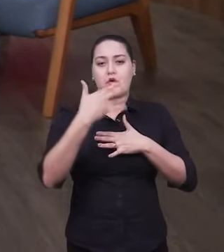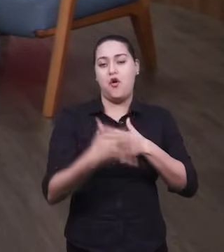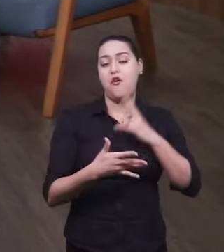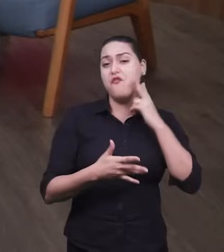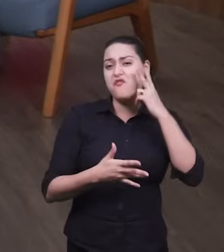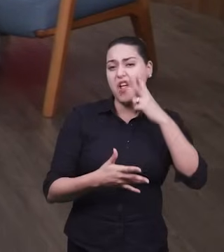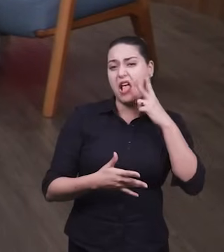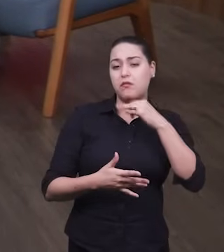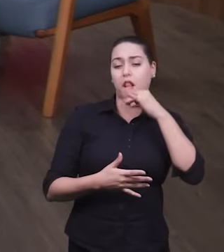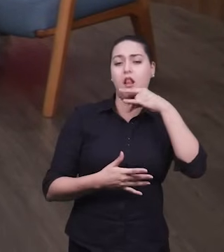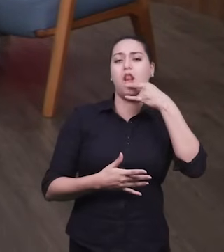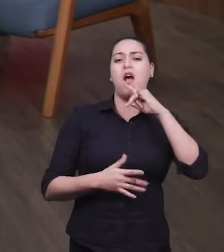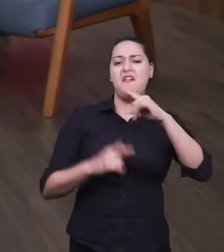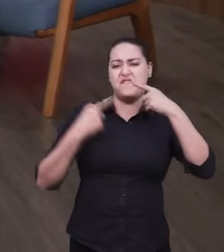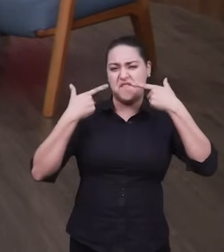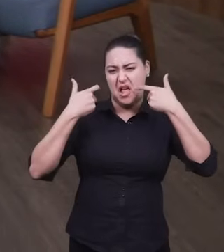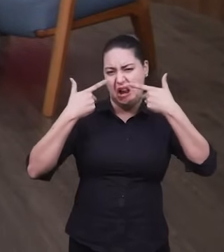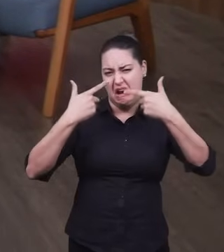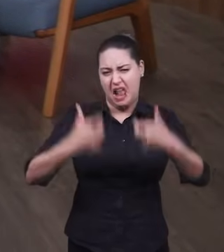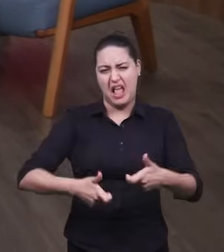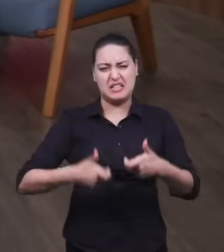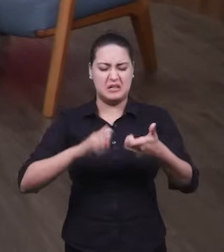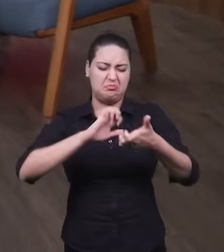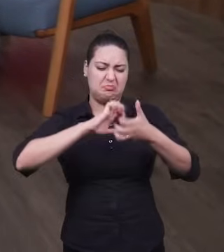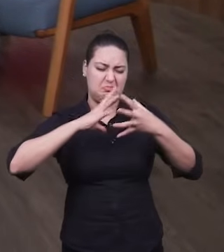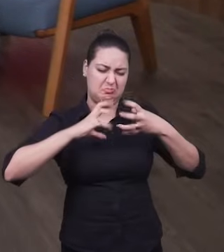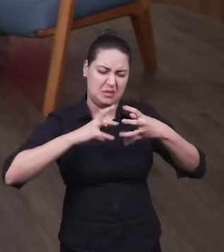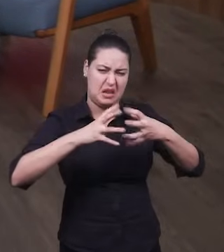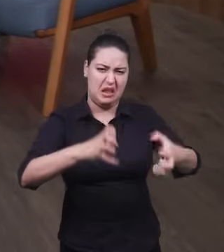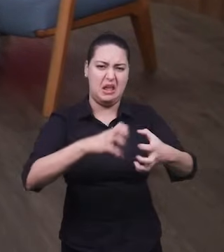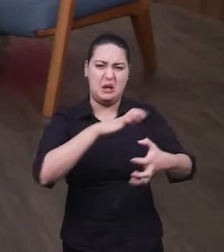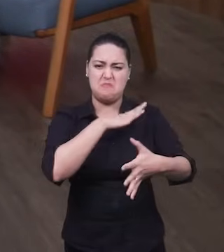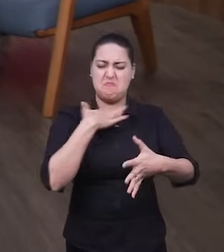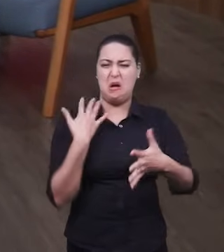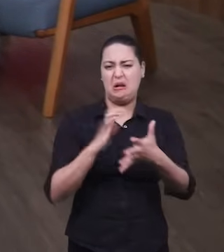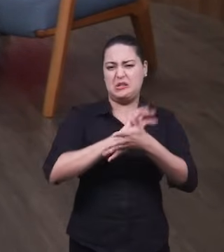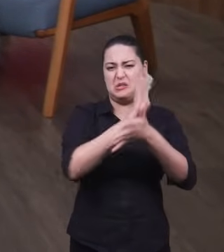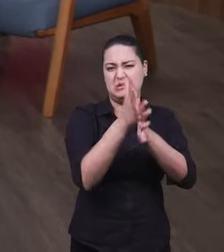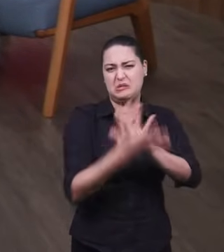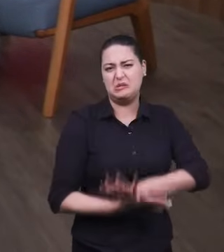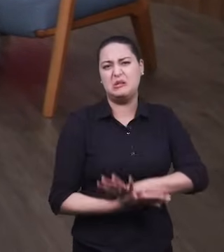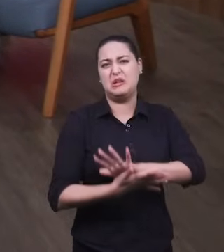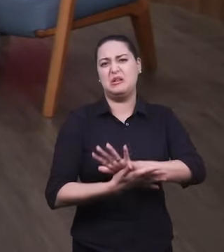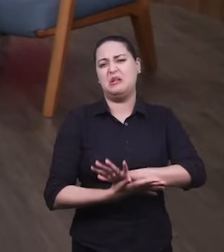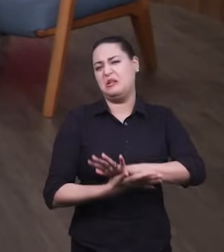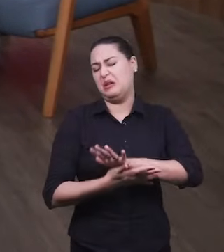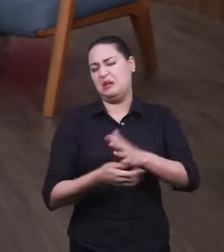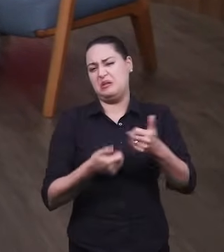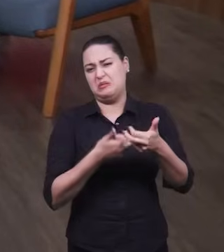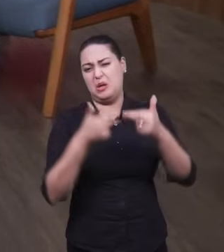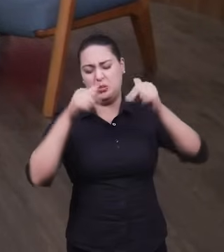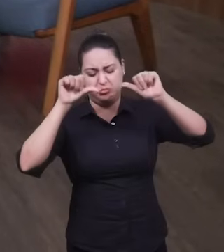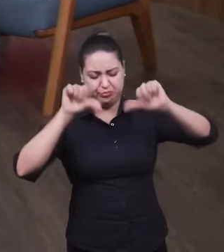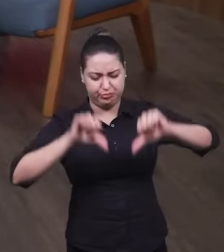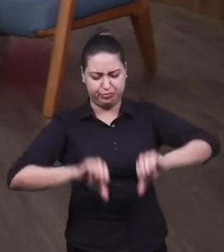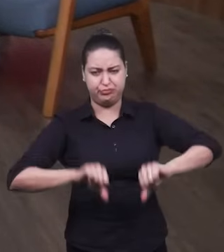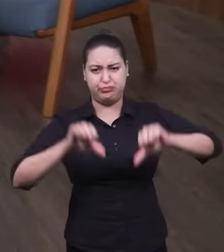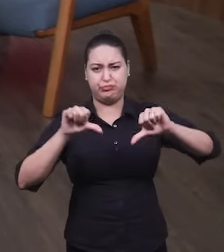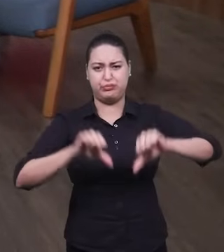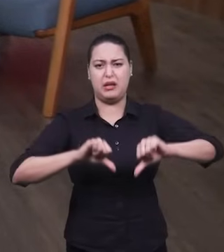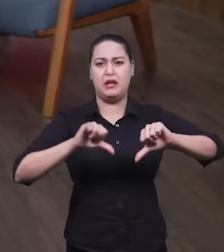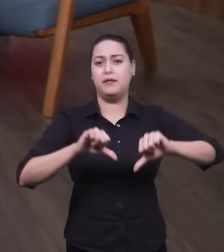contenda, violência, desastres, mortes. Desgosto. Hein?